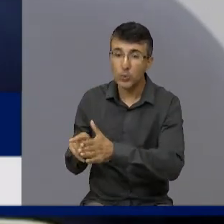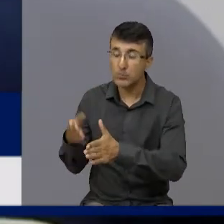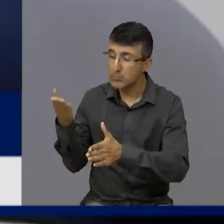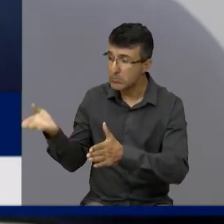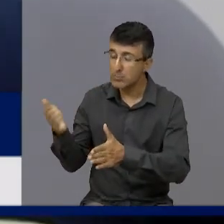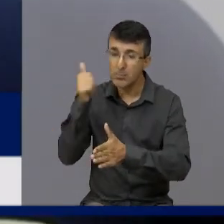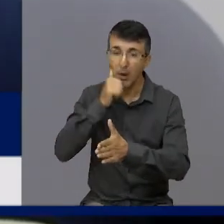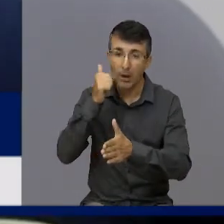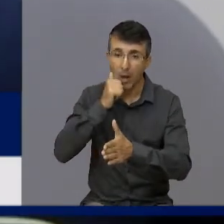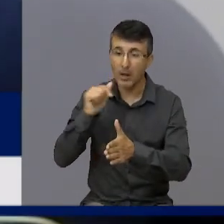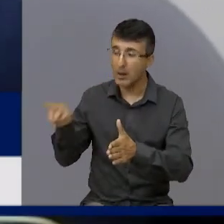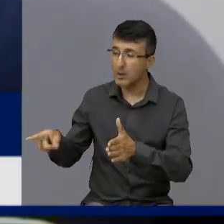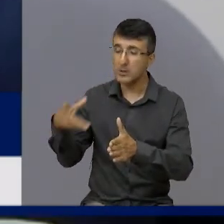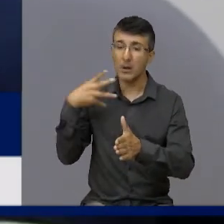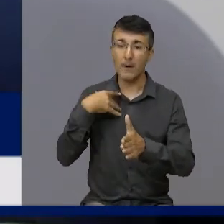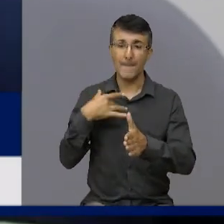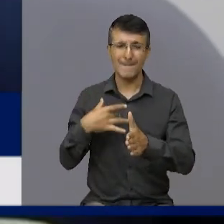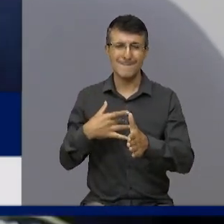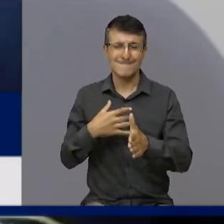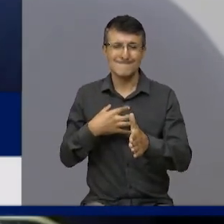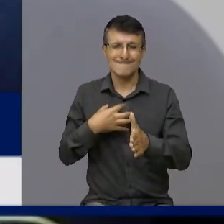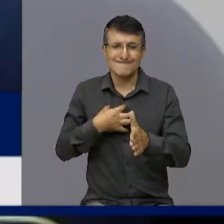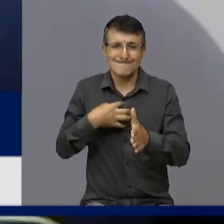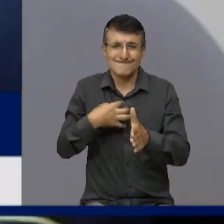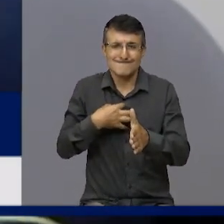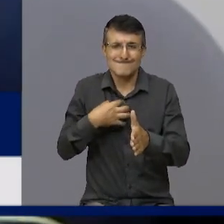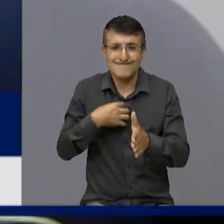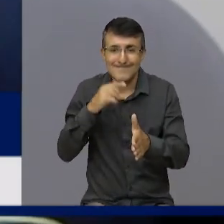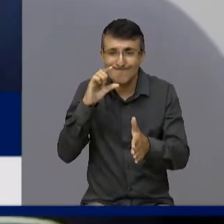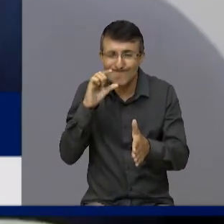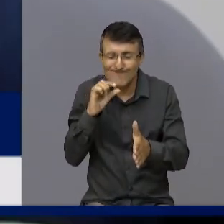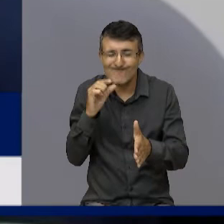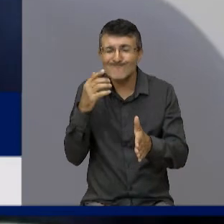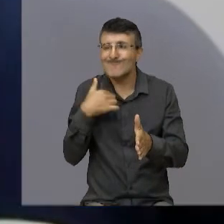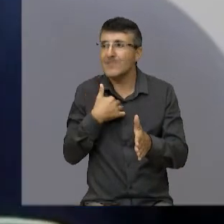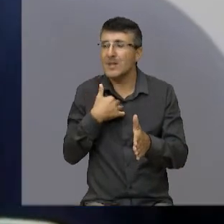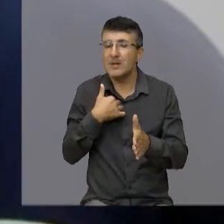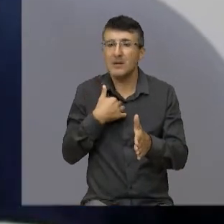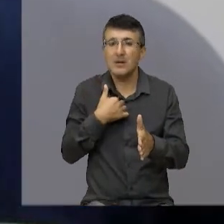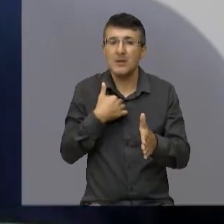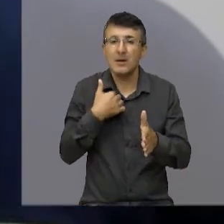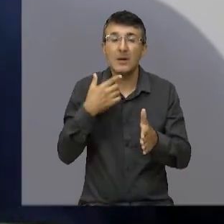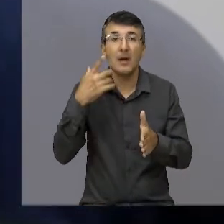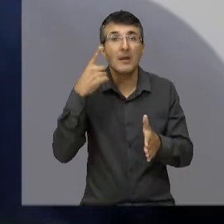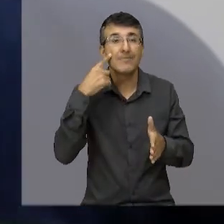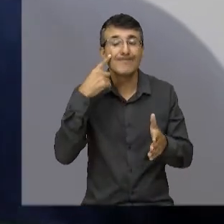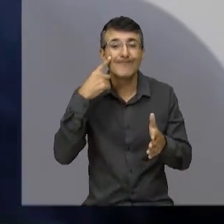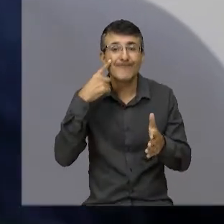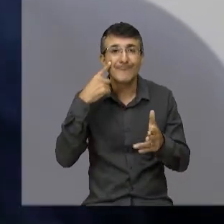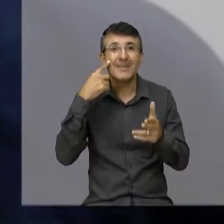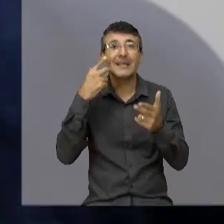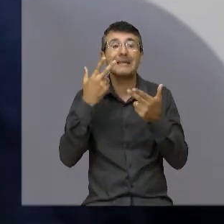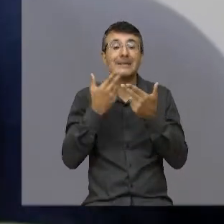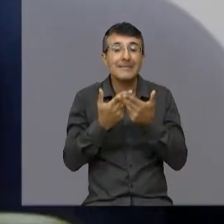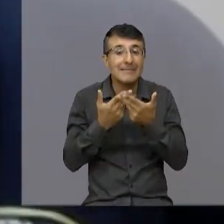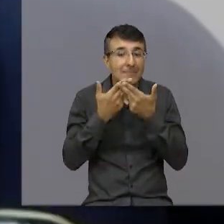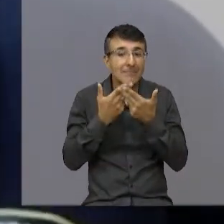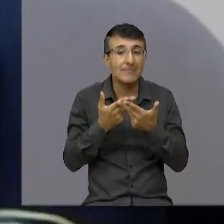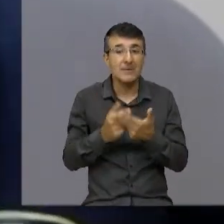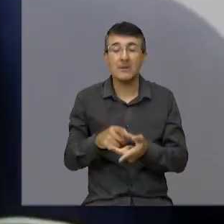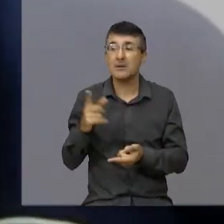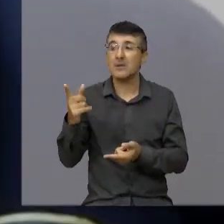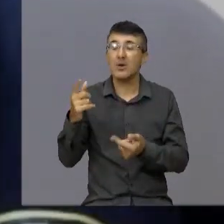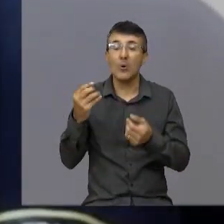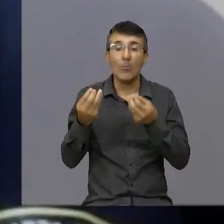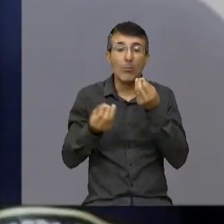já está sensibilizada. Então, você tem que ter muita calma na hora de atender, de perguntar, de como você vai saber os dados, de